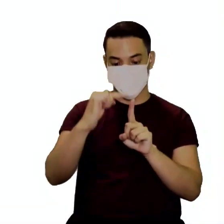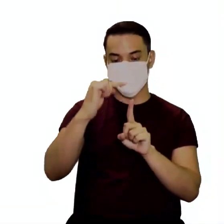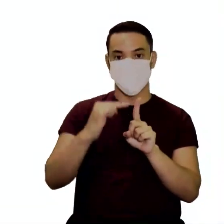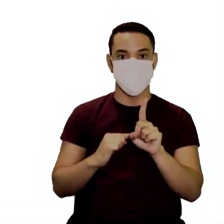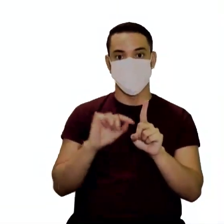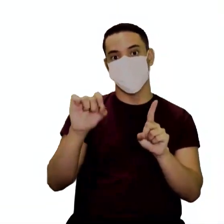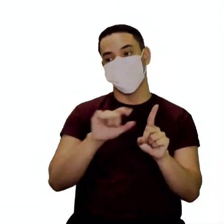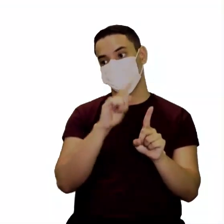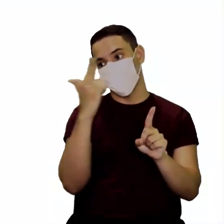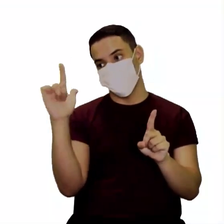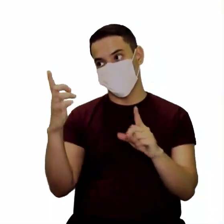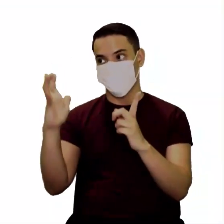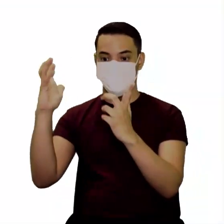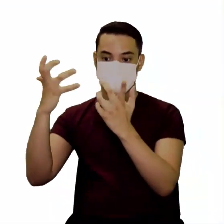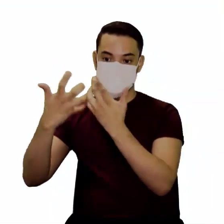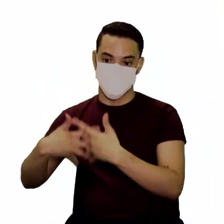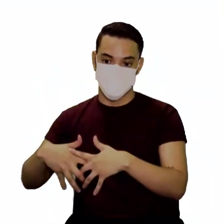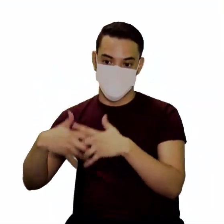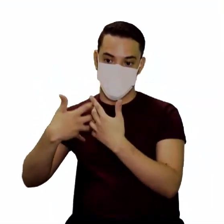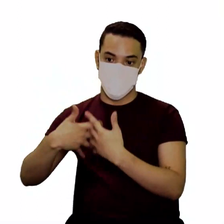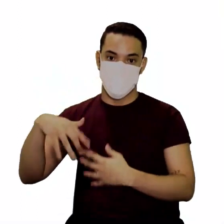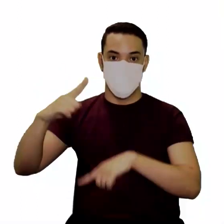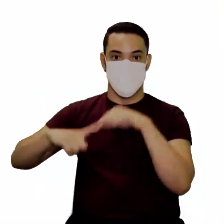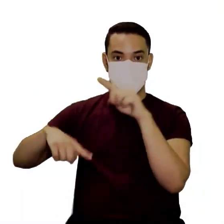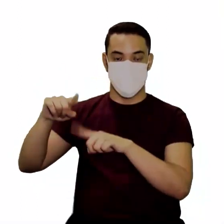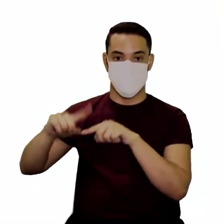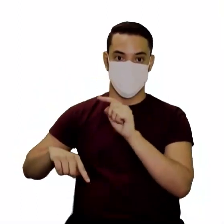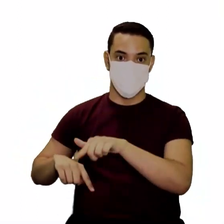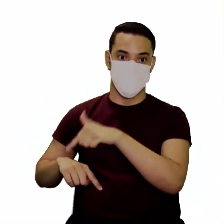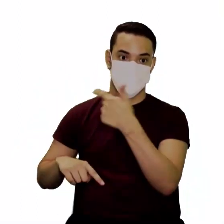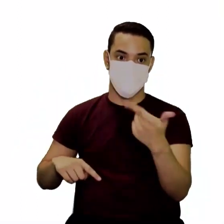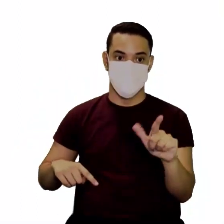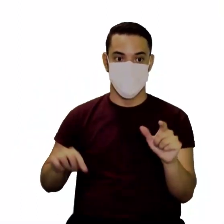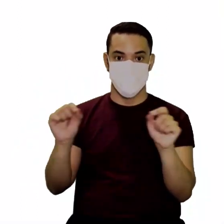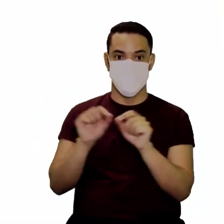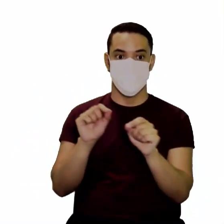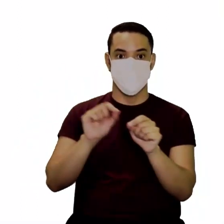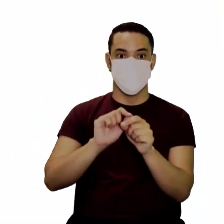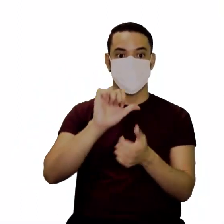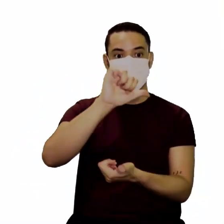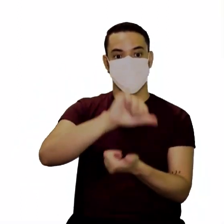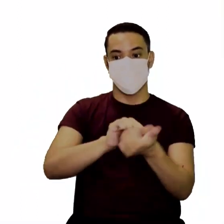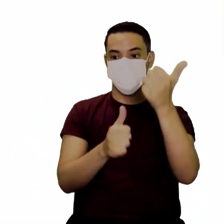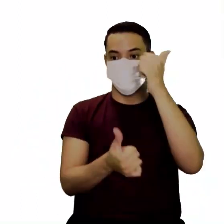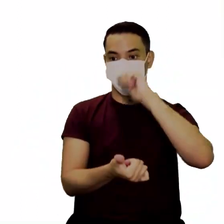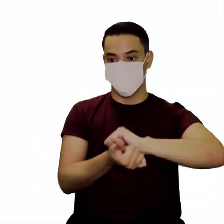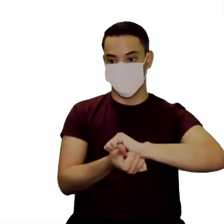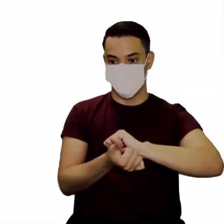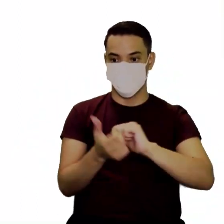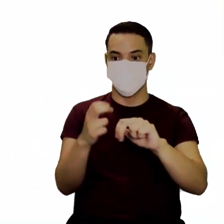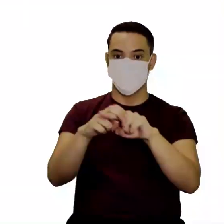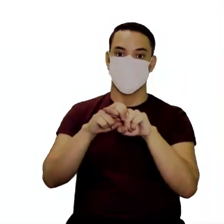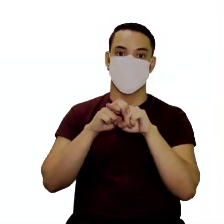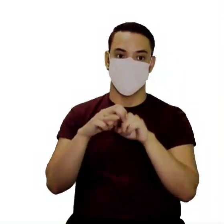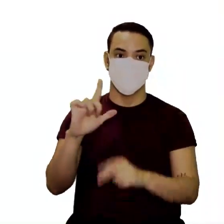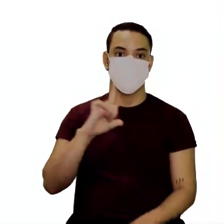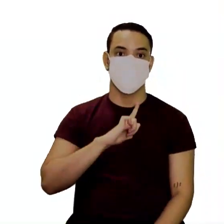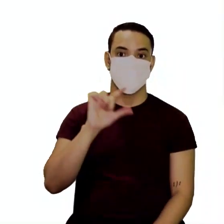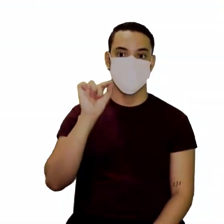fazer funcionar algum material, outros de transformar. Então, aqui nós vamos